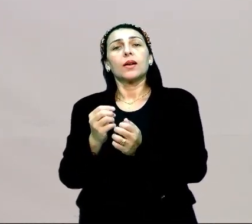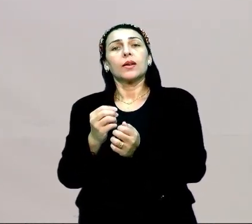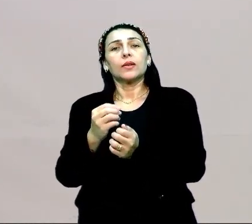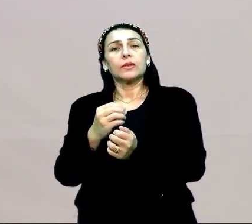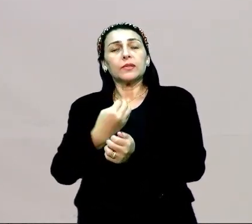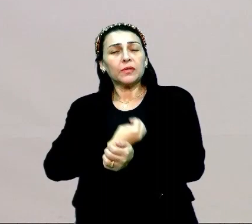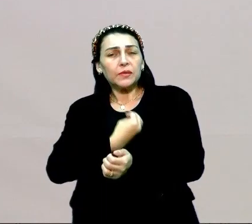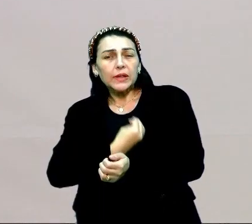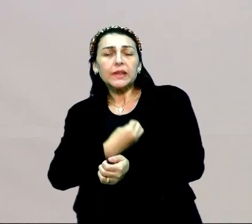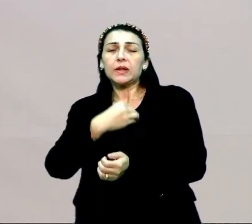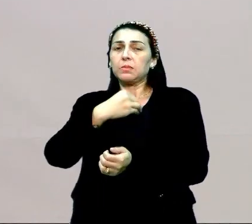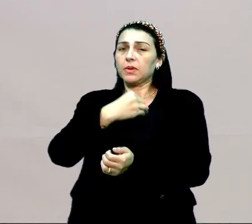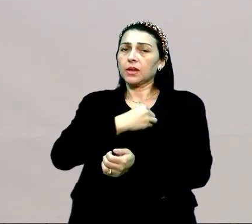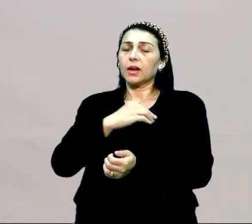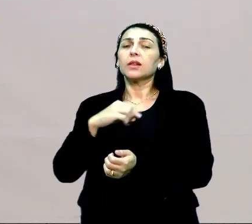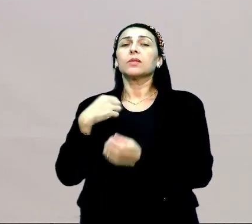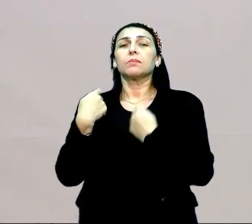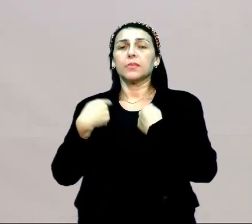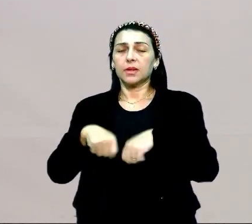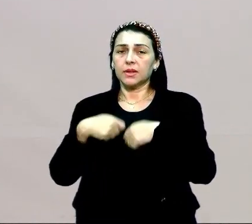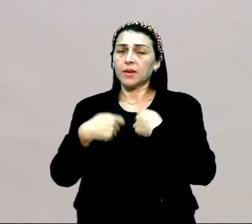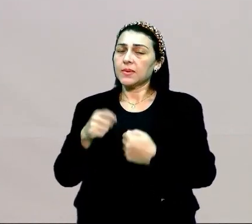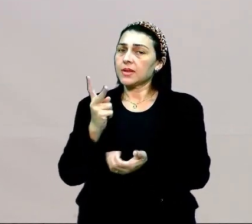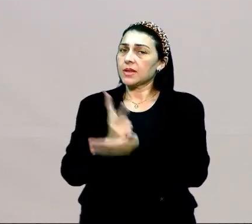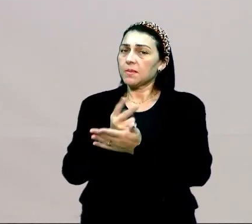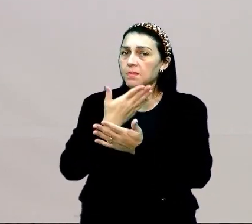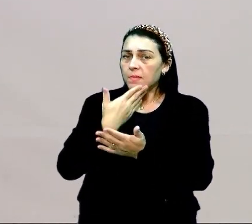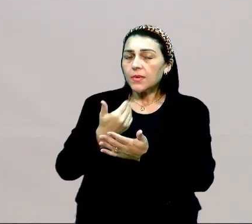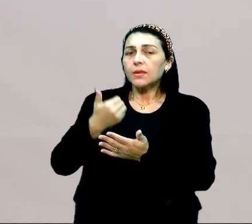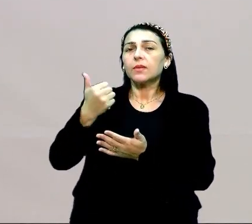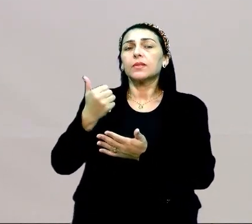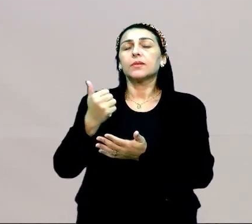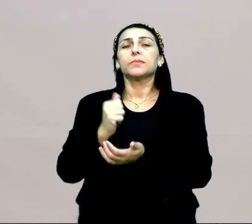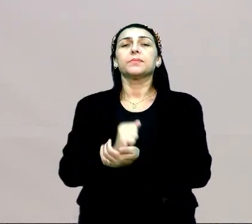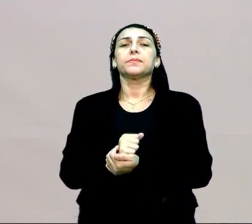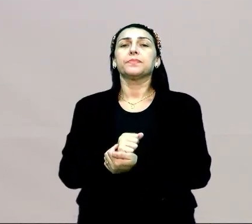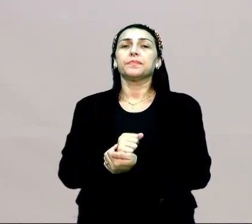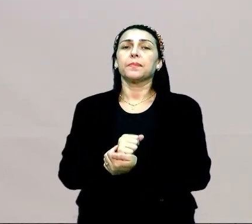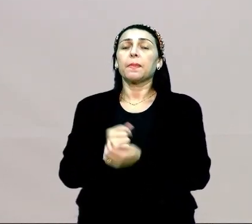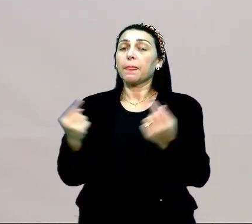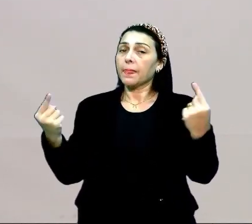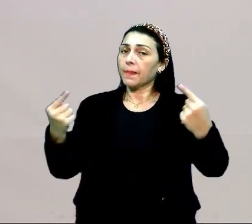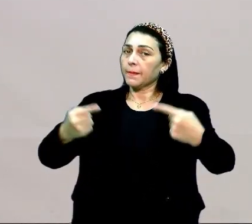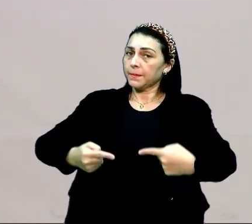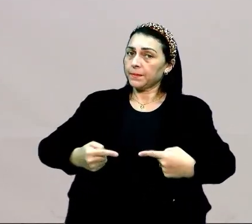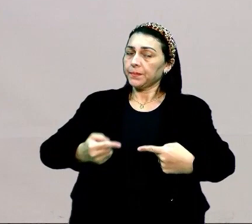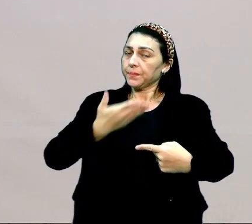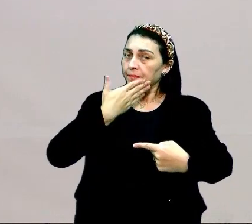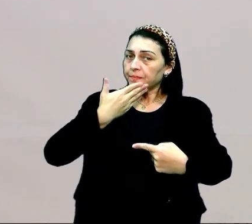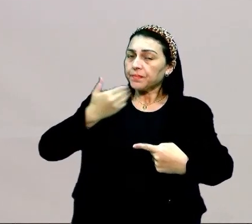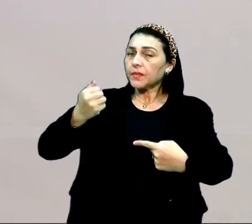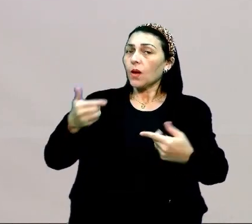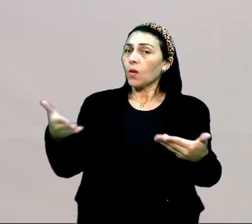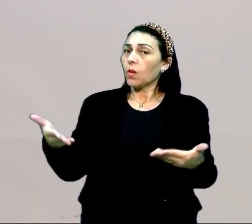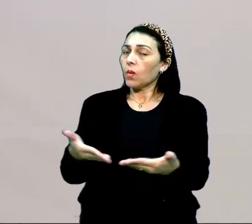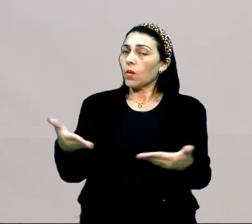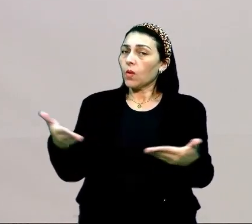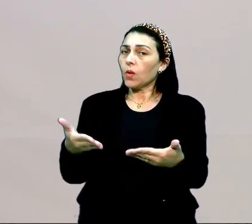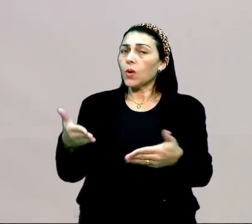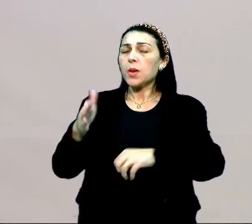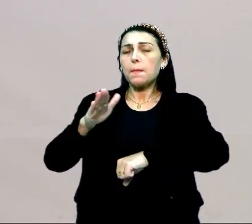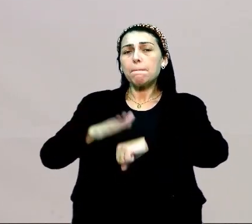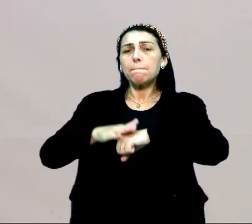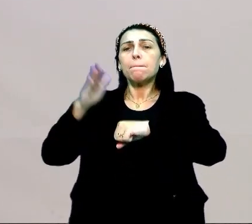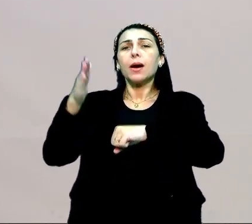pecado, nós devemos ser sempre melhores. Então, esse é o desafio, ser melhor hoje mais do